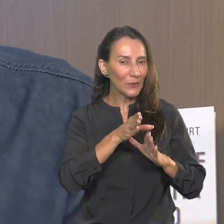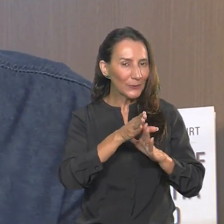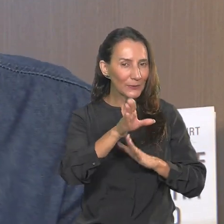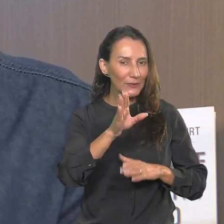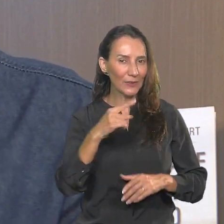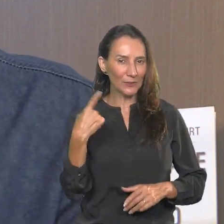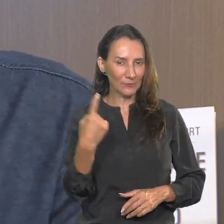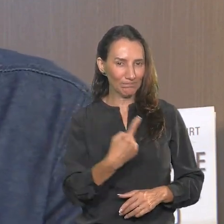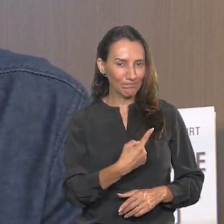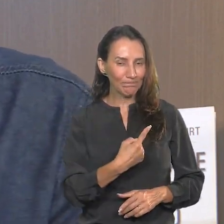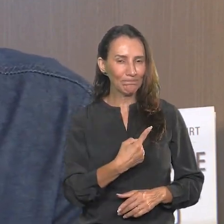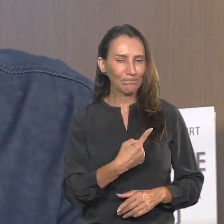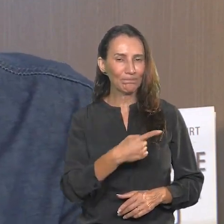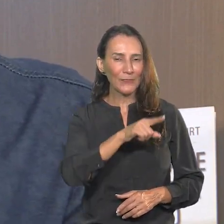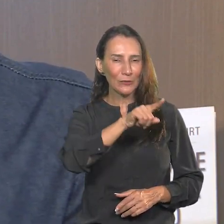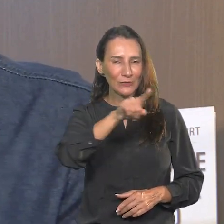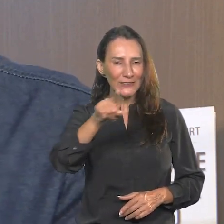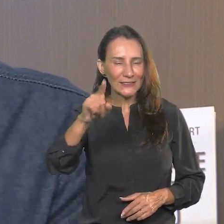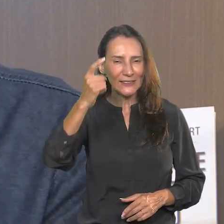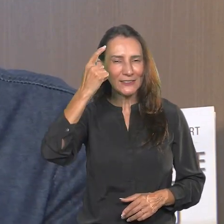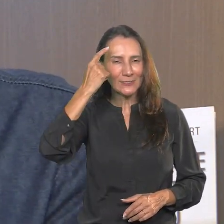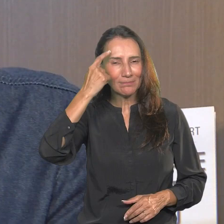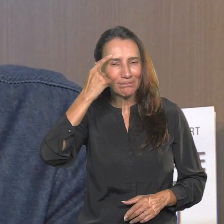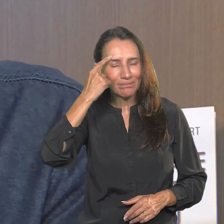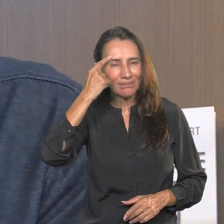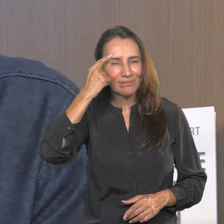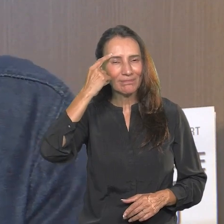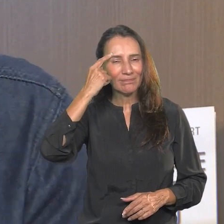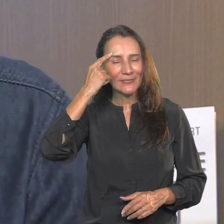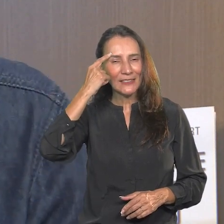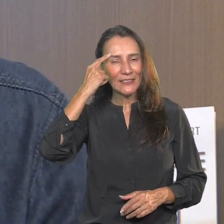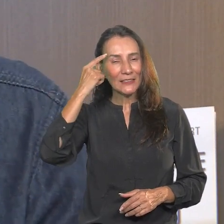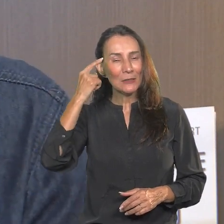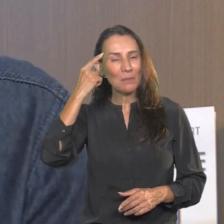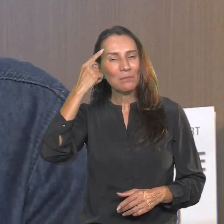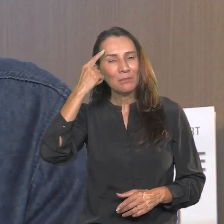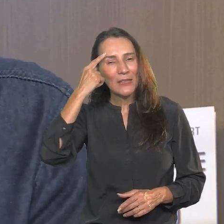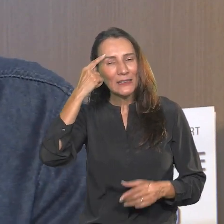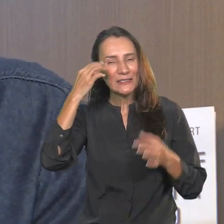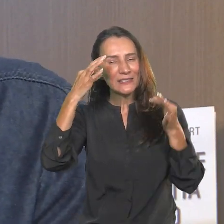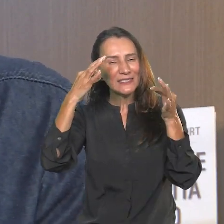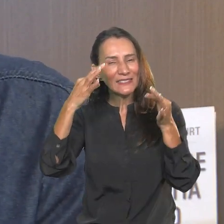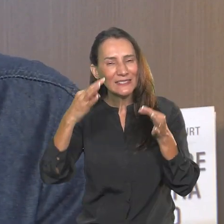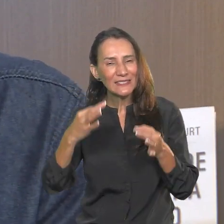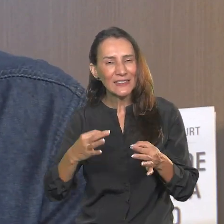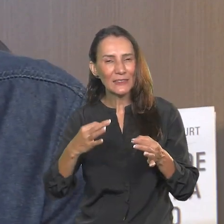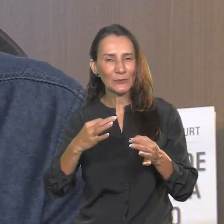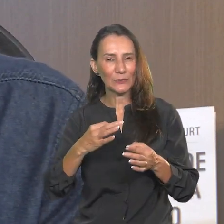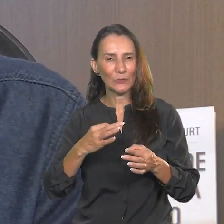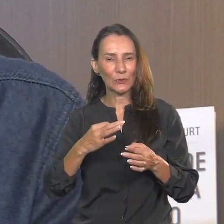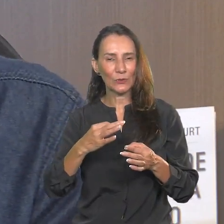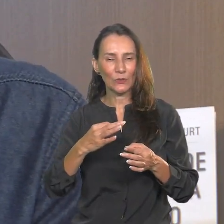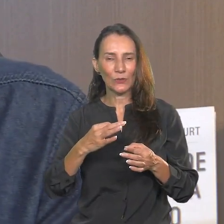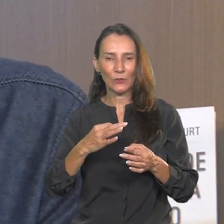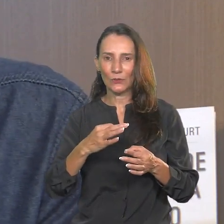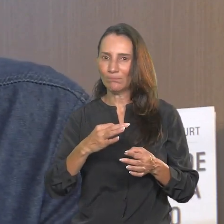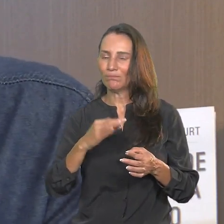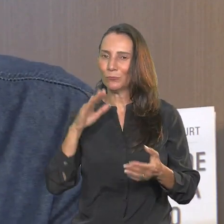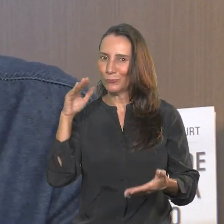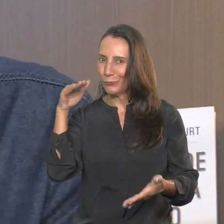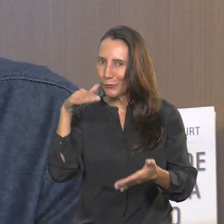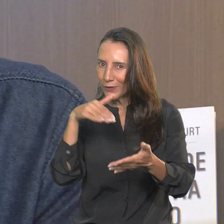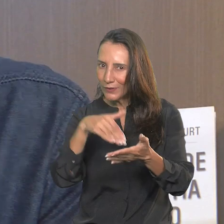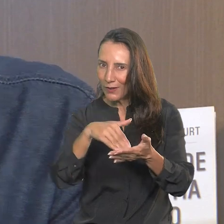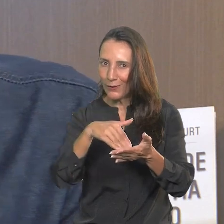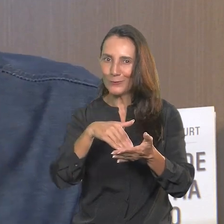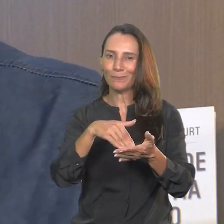porém, entenda, raciocine. O que eu vou raciocinar? Que nos últimos